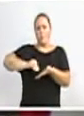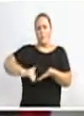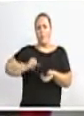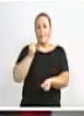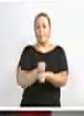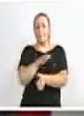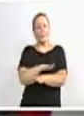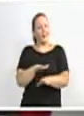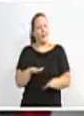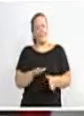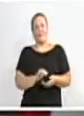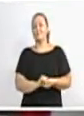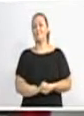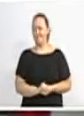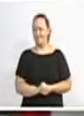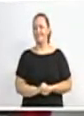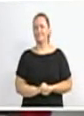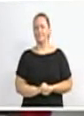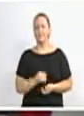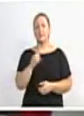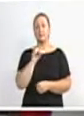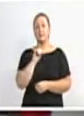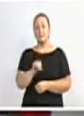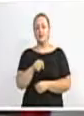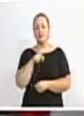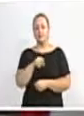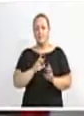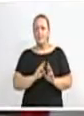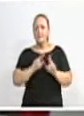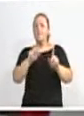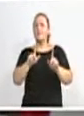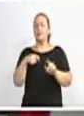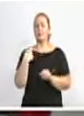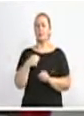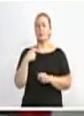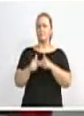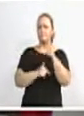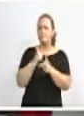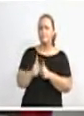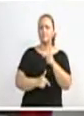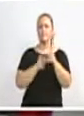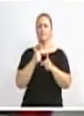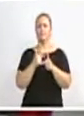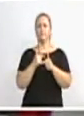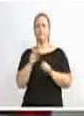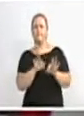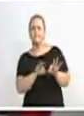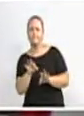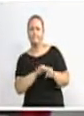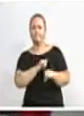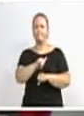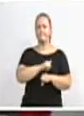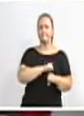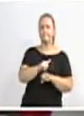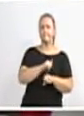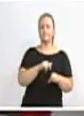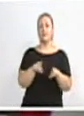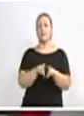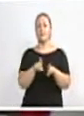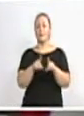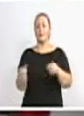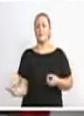Ou estaríamos noutra situação se nós tivéssemos trabalhado e se os governos tivessem deixado a taxa de desemprego voltar